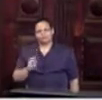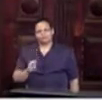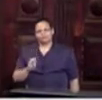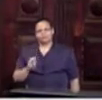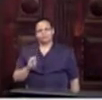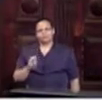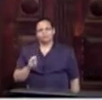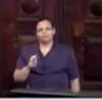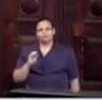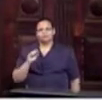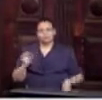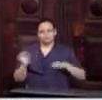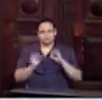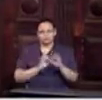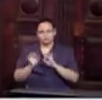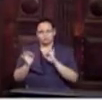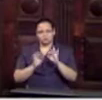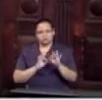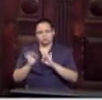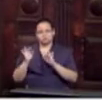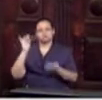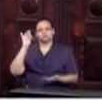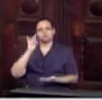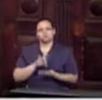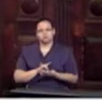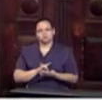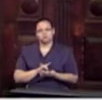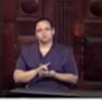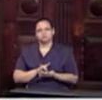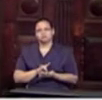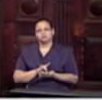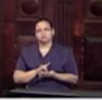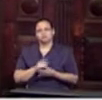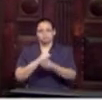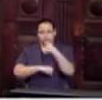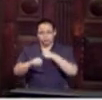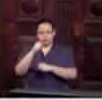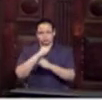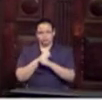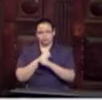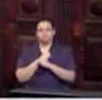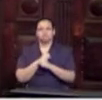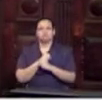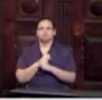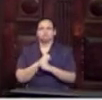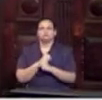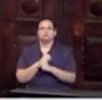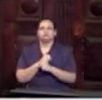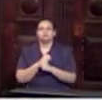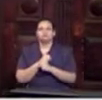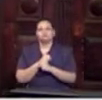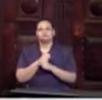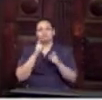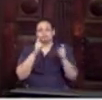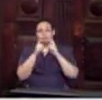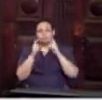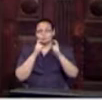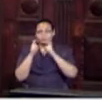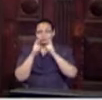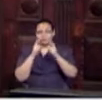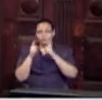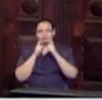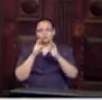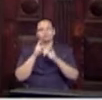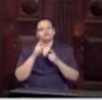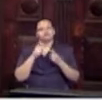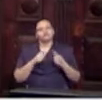votação do projeto original no ano passado. E esse debate tem sido